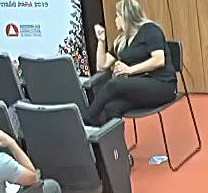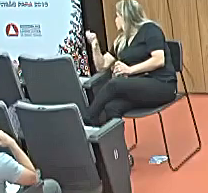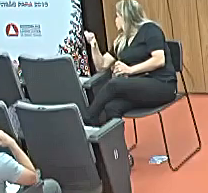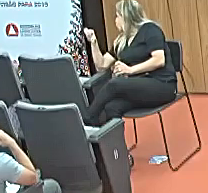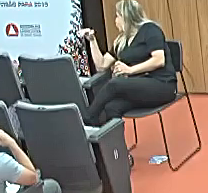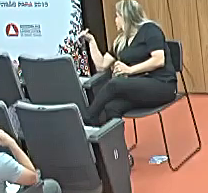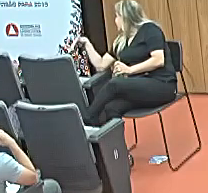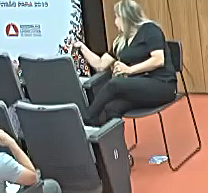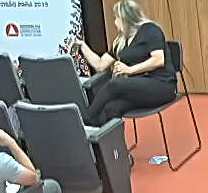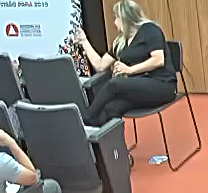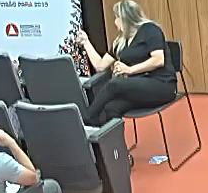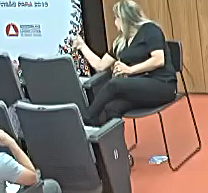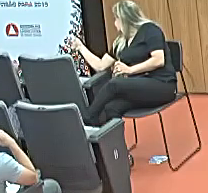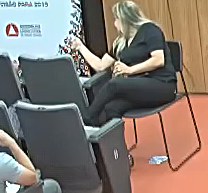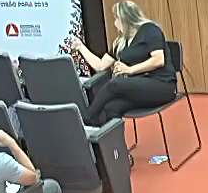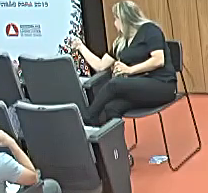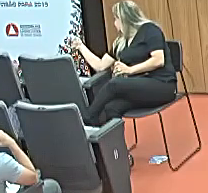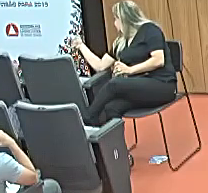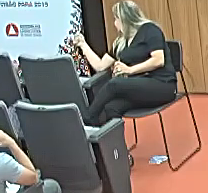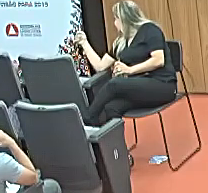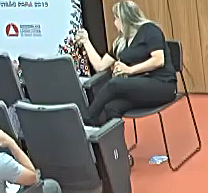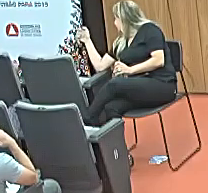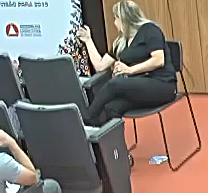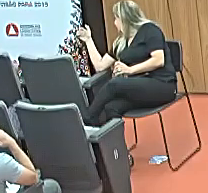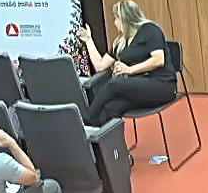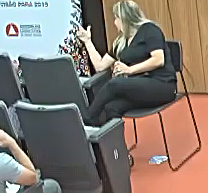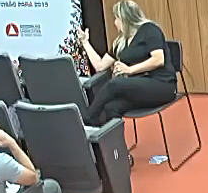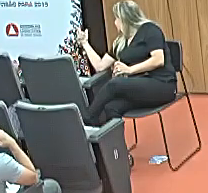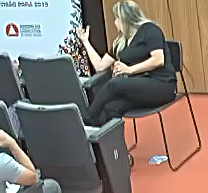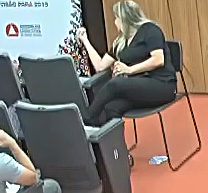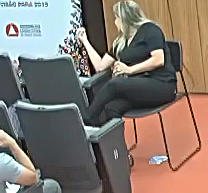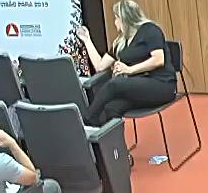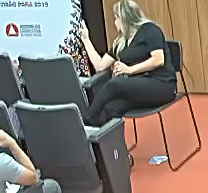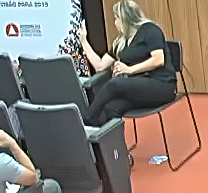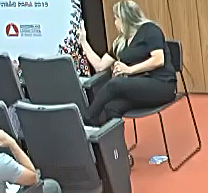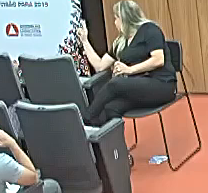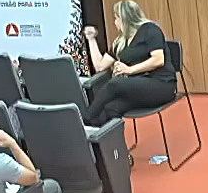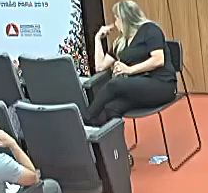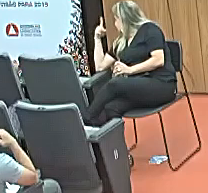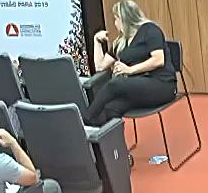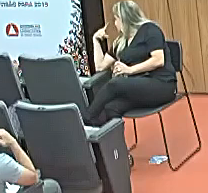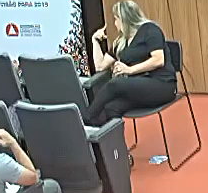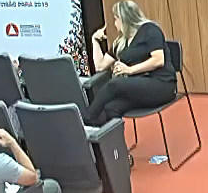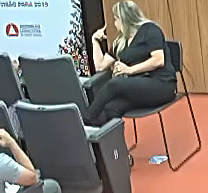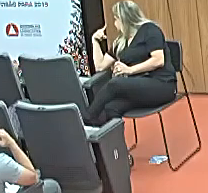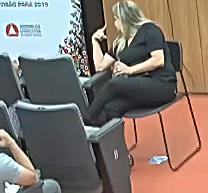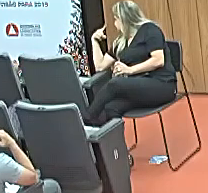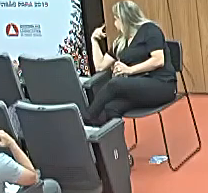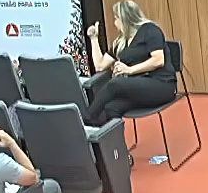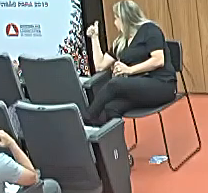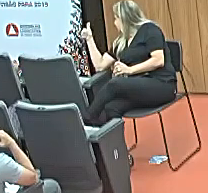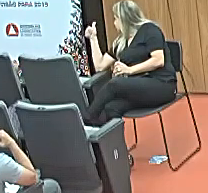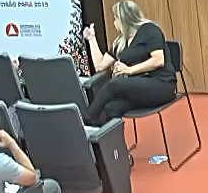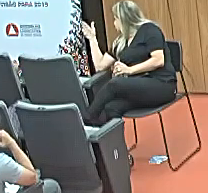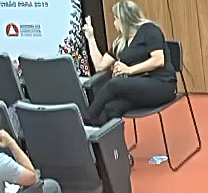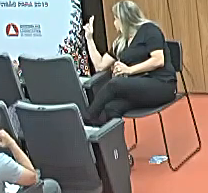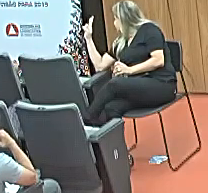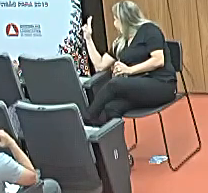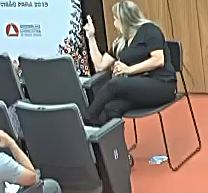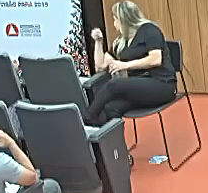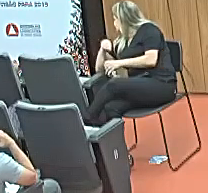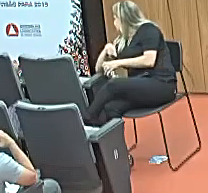crescimento dentro do estado a cadeia da apicultura eo agricultor familiar tem aí uma oportunidade de desenvolvimento de